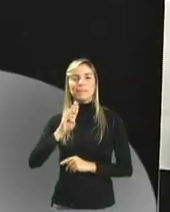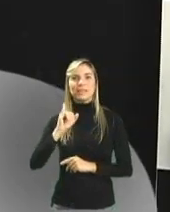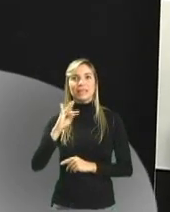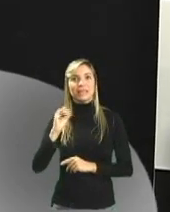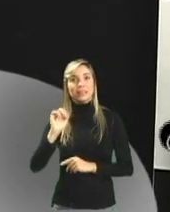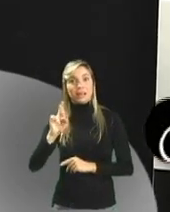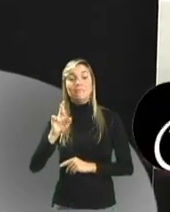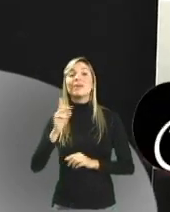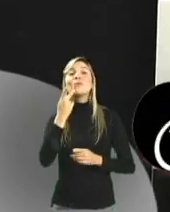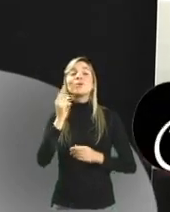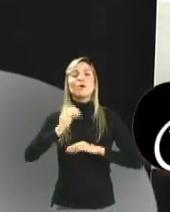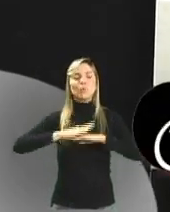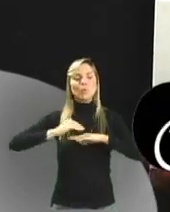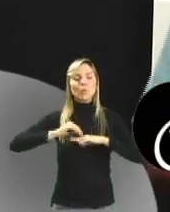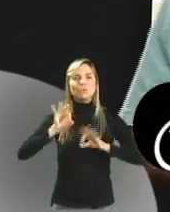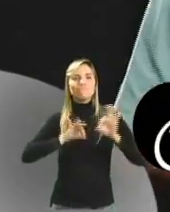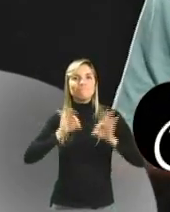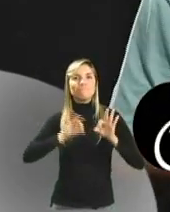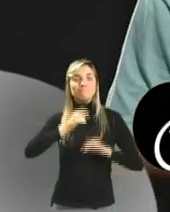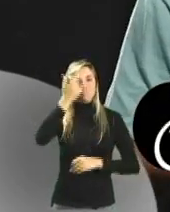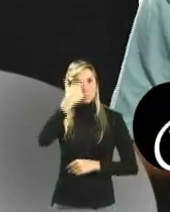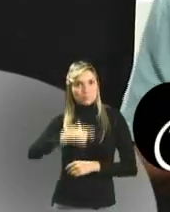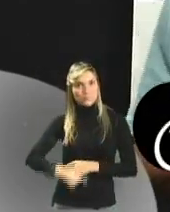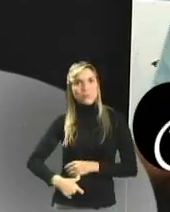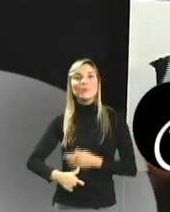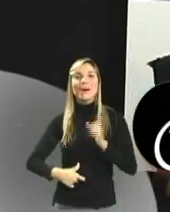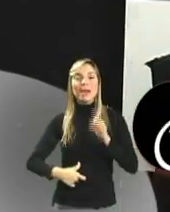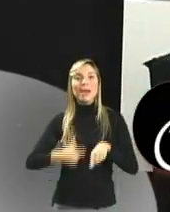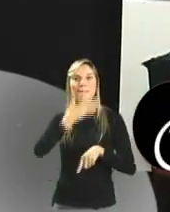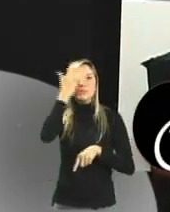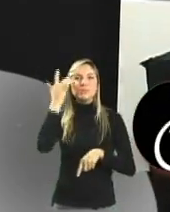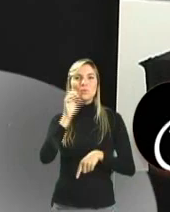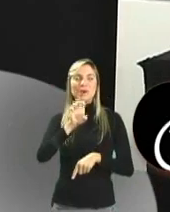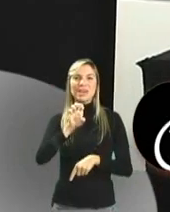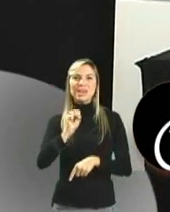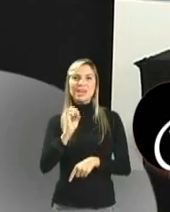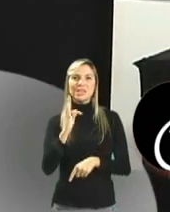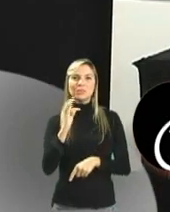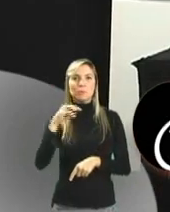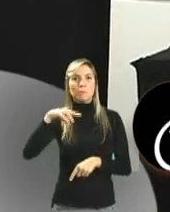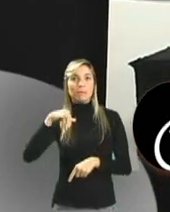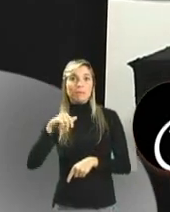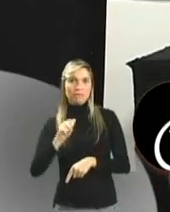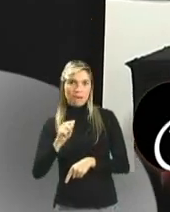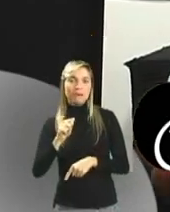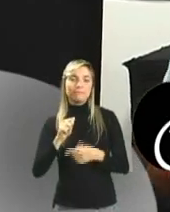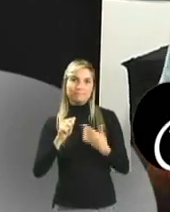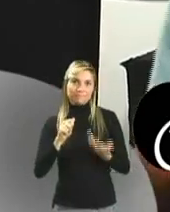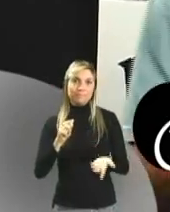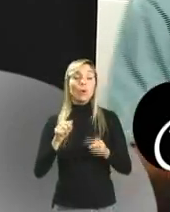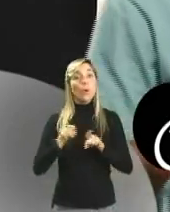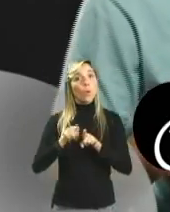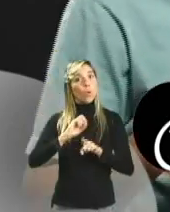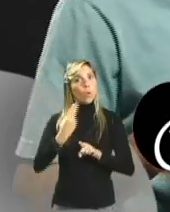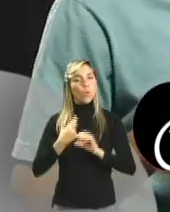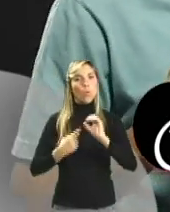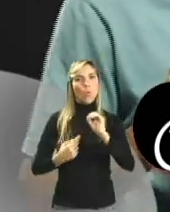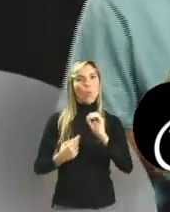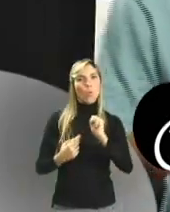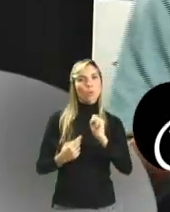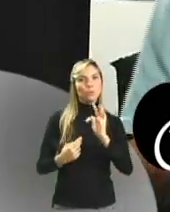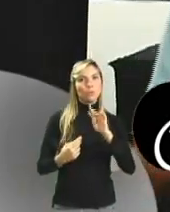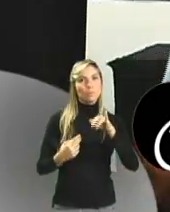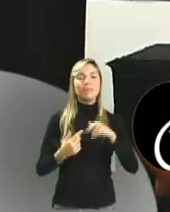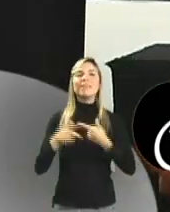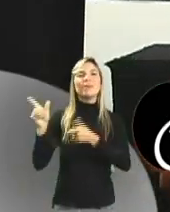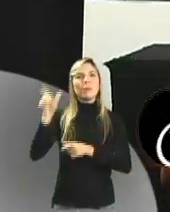que trata dos cuidados, das preocupações em torno dos estomizados ou ostomizados. Juliano vai me corrigir se eu